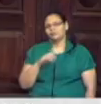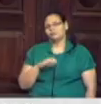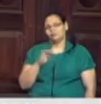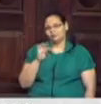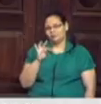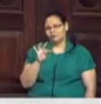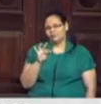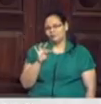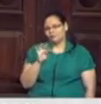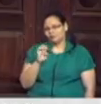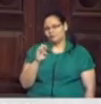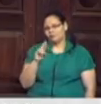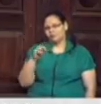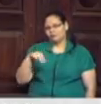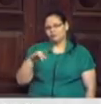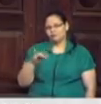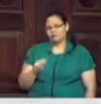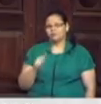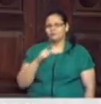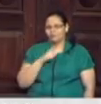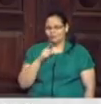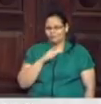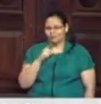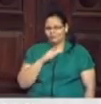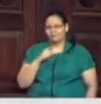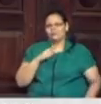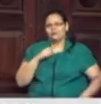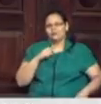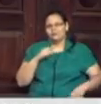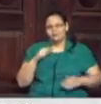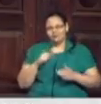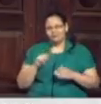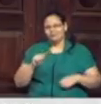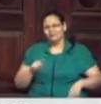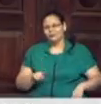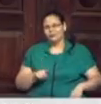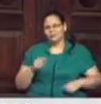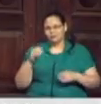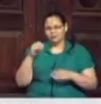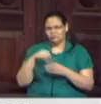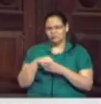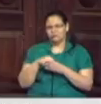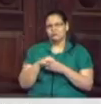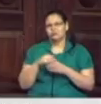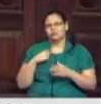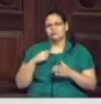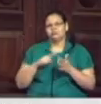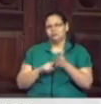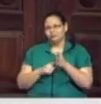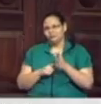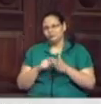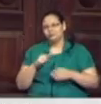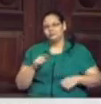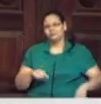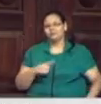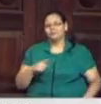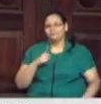EDF, tinha as turbinas, tinha a área que nós tínhamos cedido, já tinha terraplenagem,